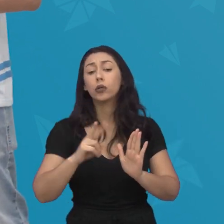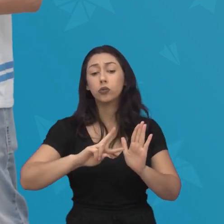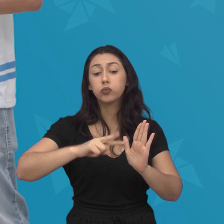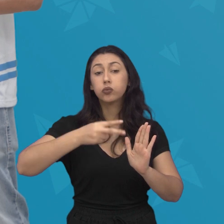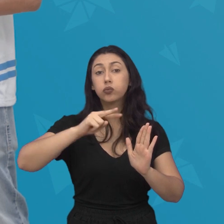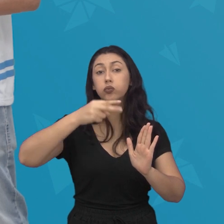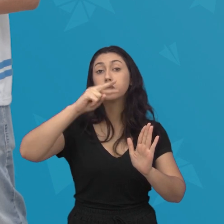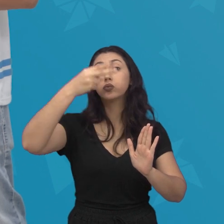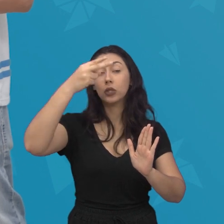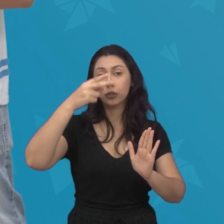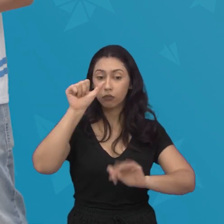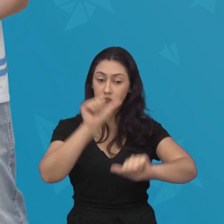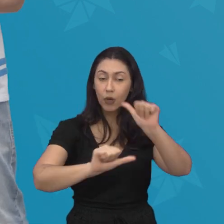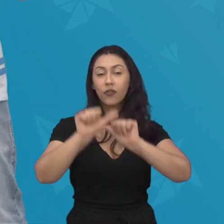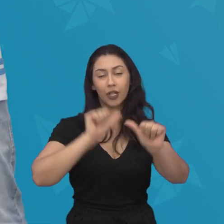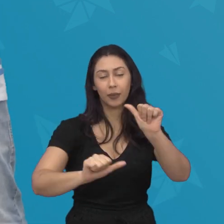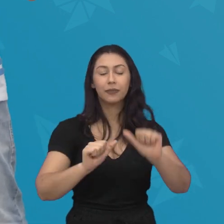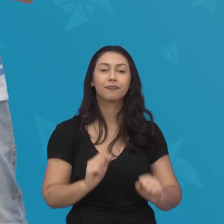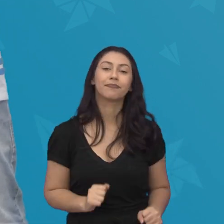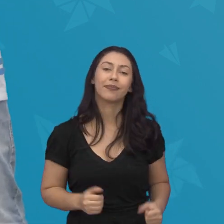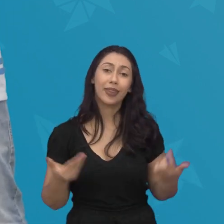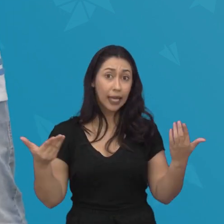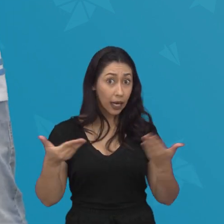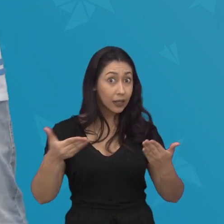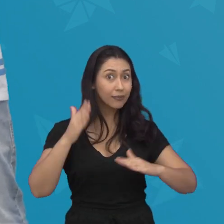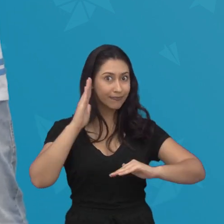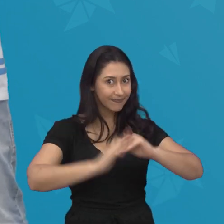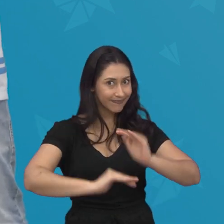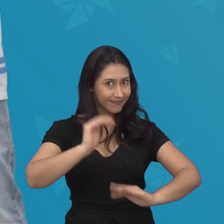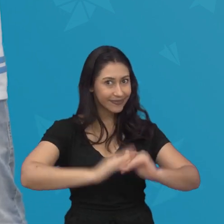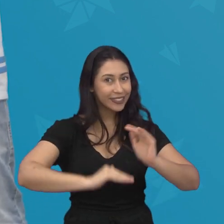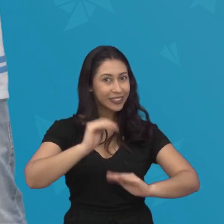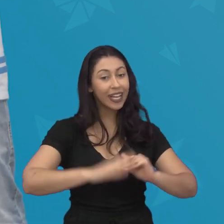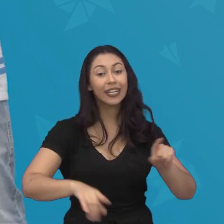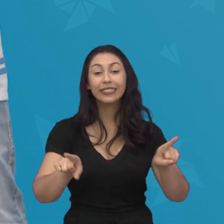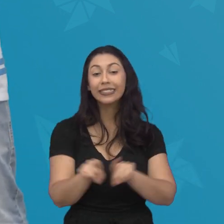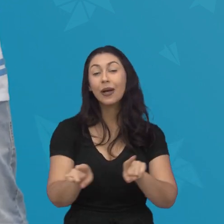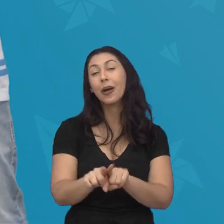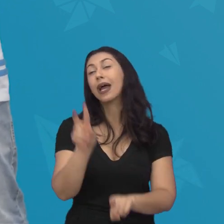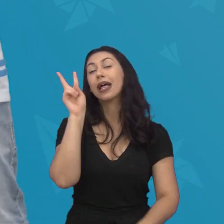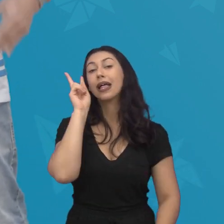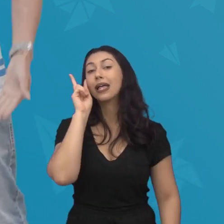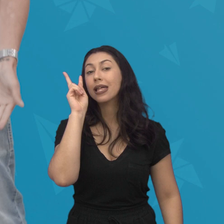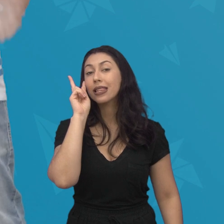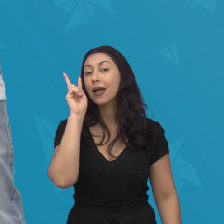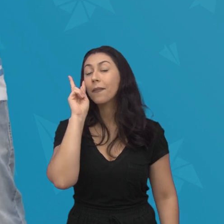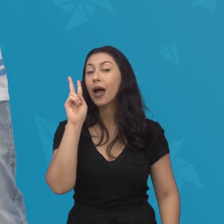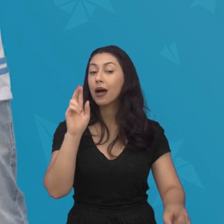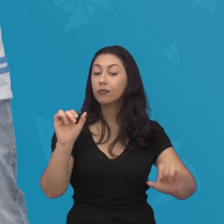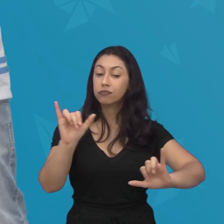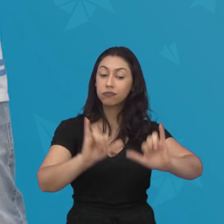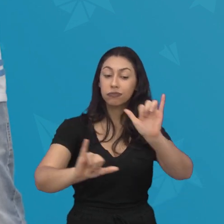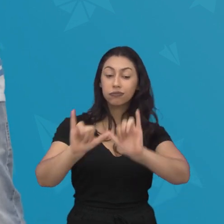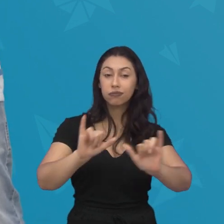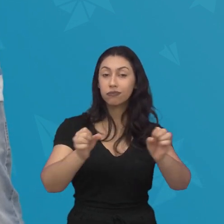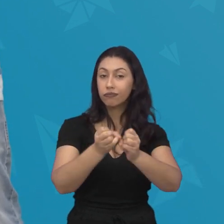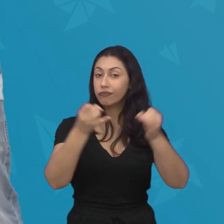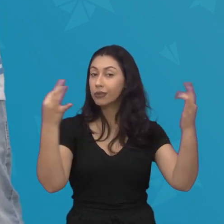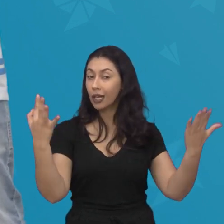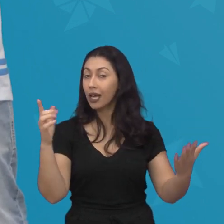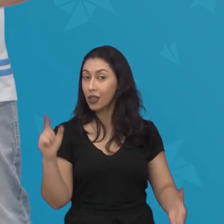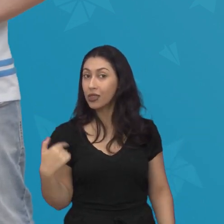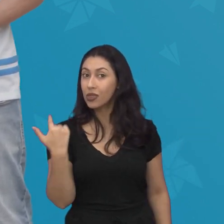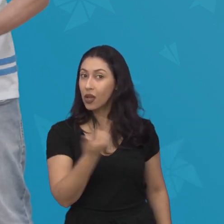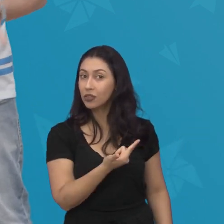bem, tá bom? Aí agora, para a gente praticar um pouco, revisar também um pouco da questão da estequiometria, a gente vai fazer alguns exercícios